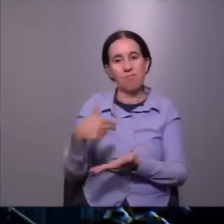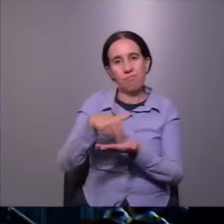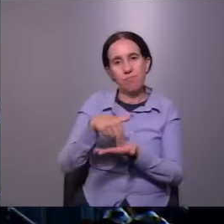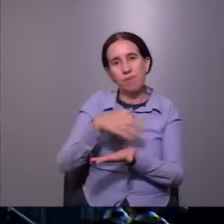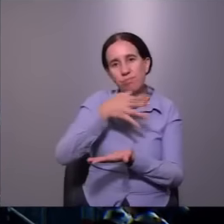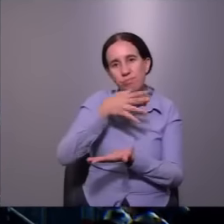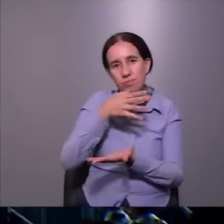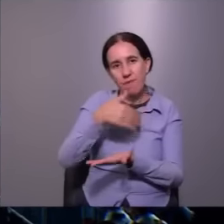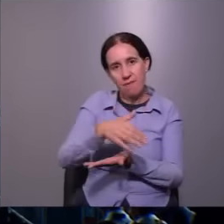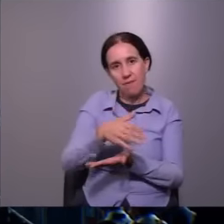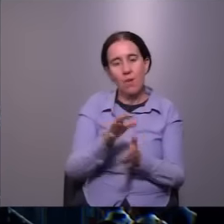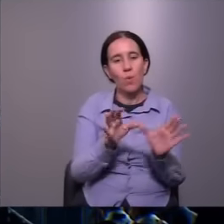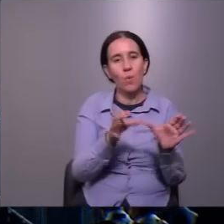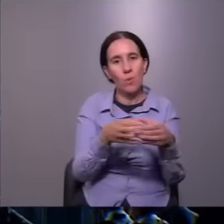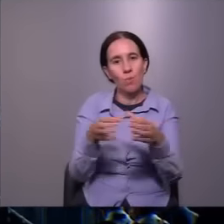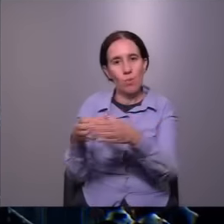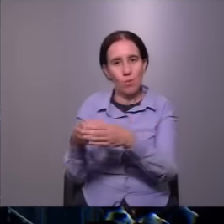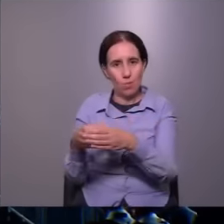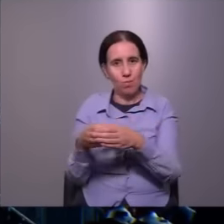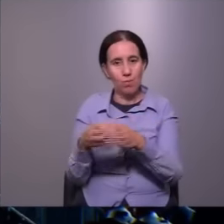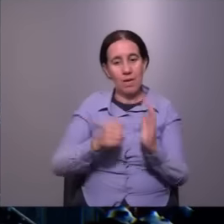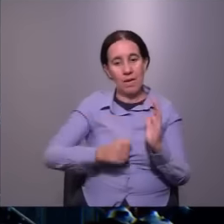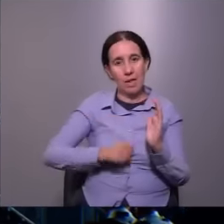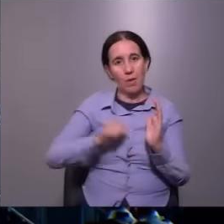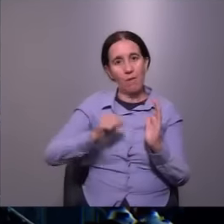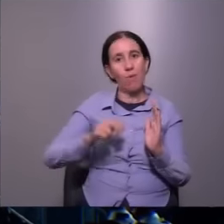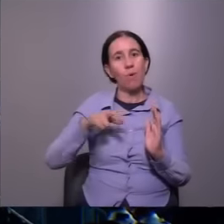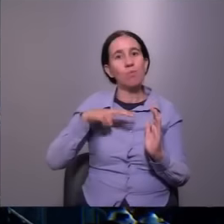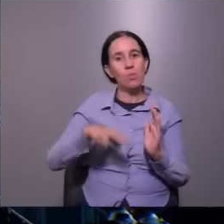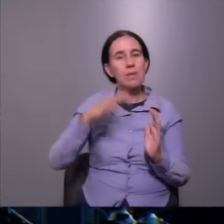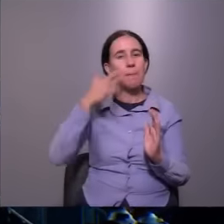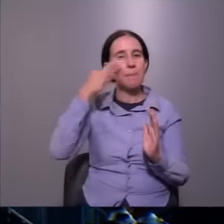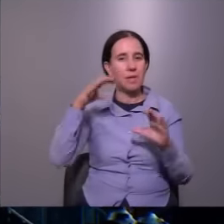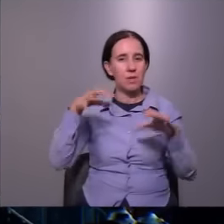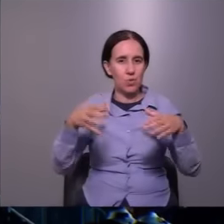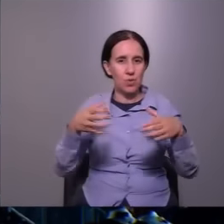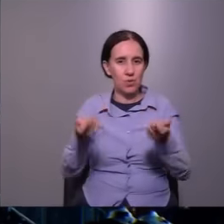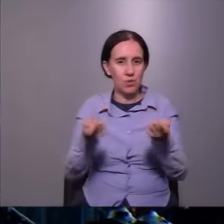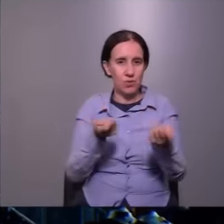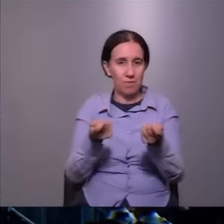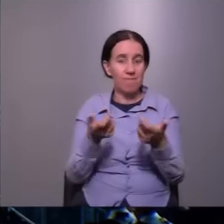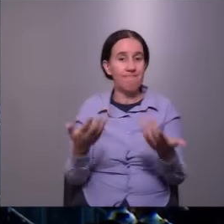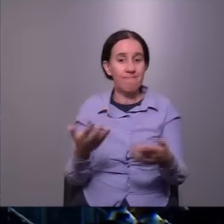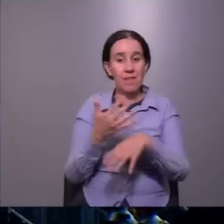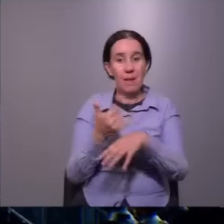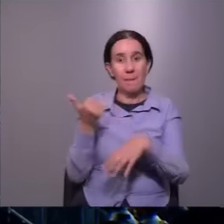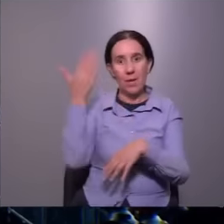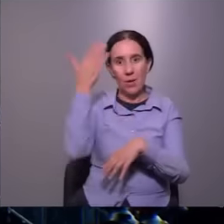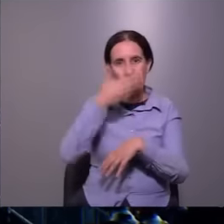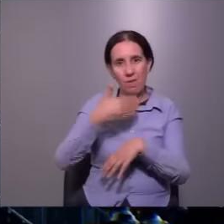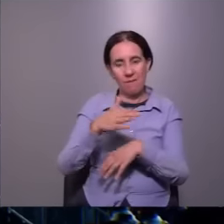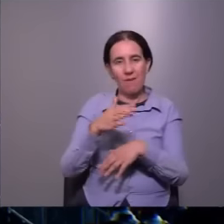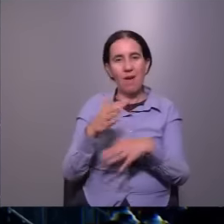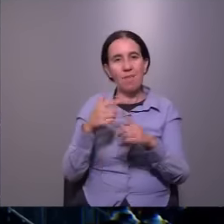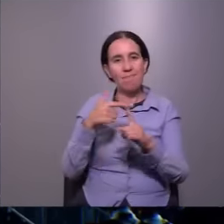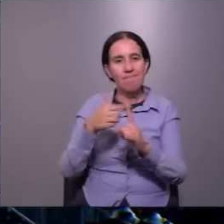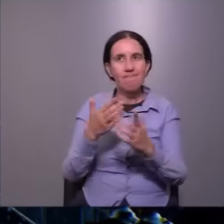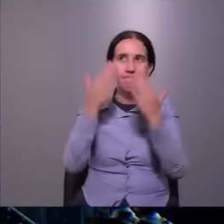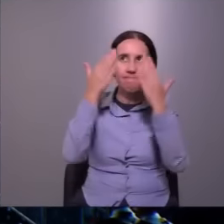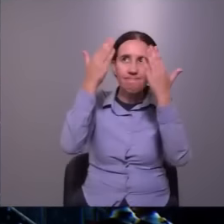noite. Os vários momentos desta vigília serão orientados e animados por grupos da Obra